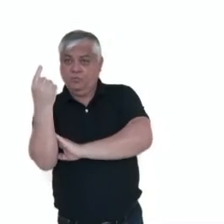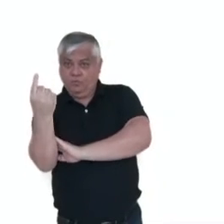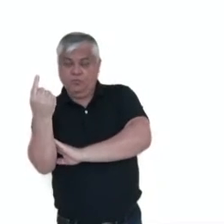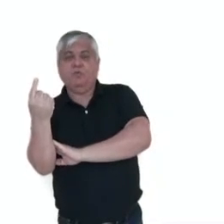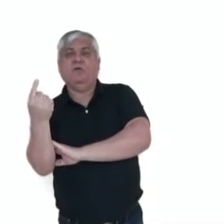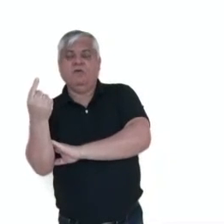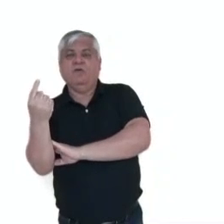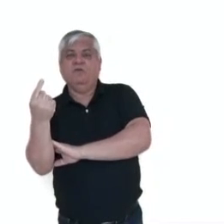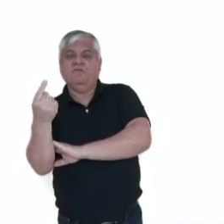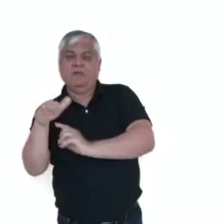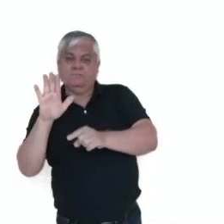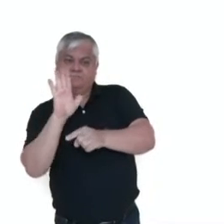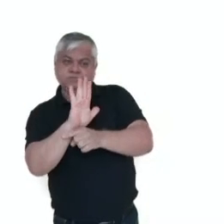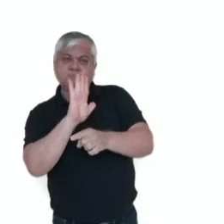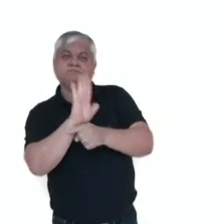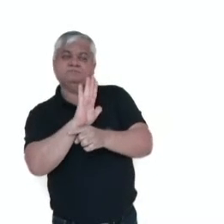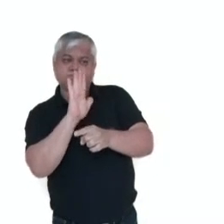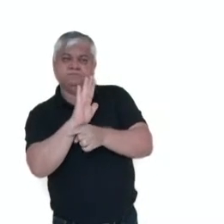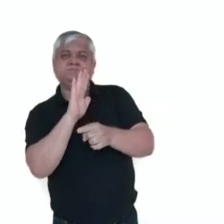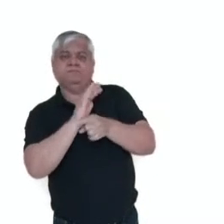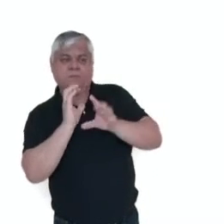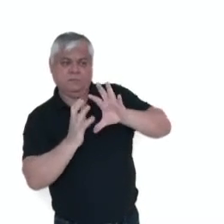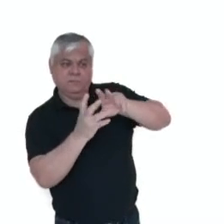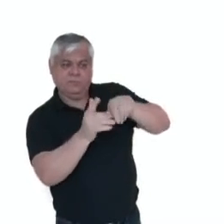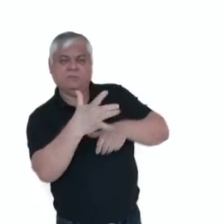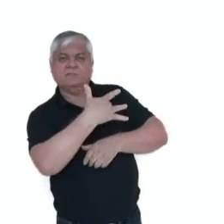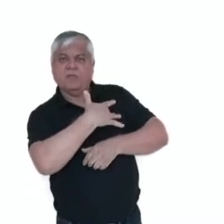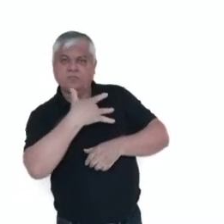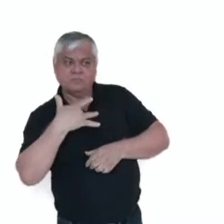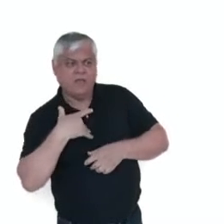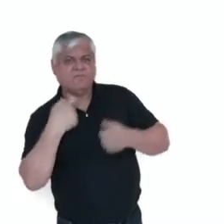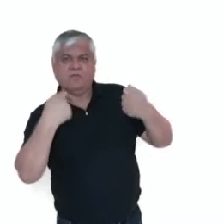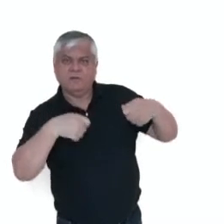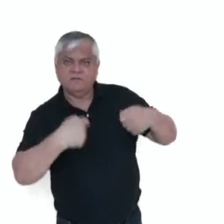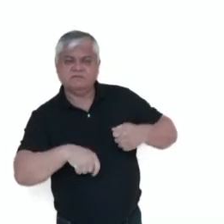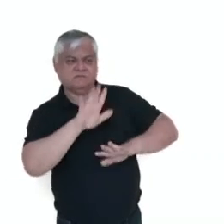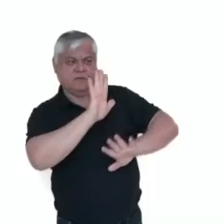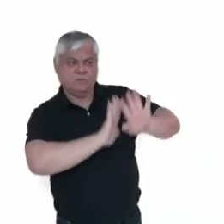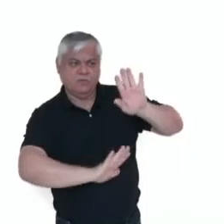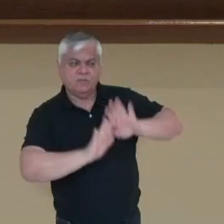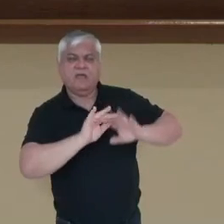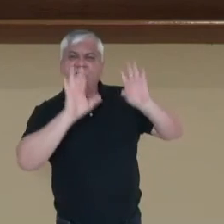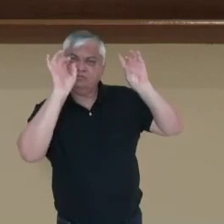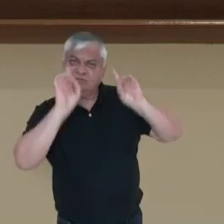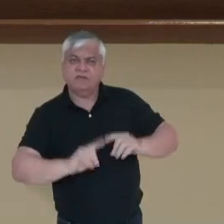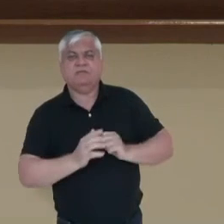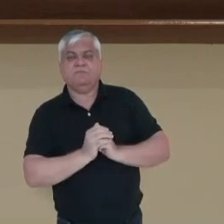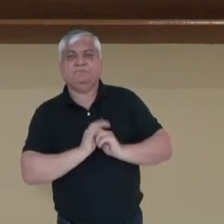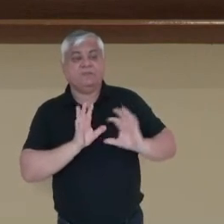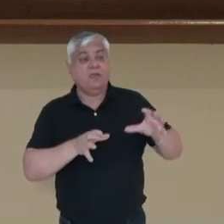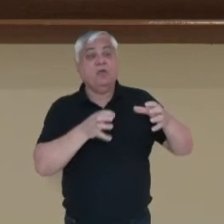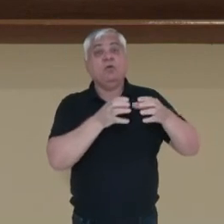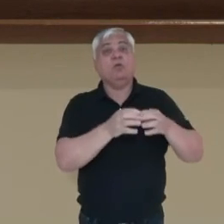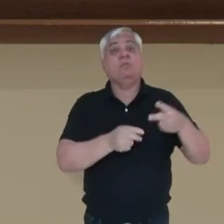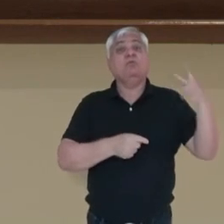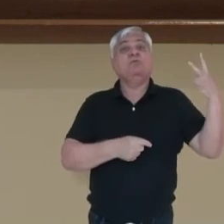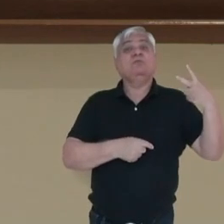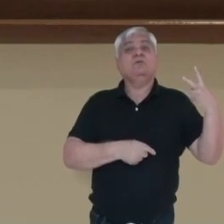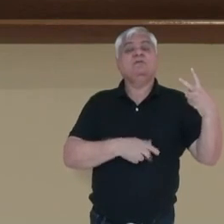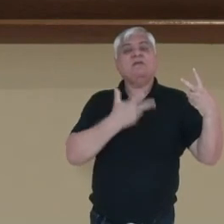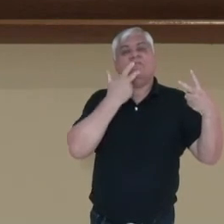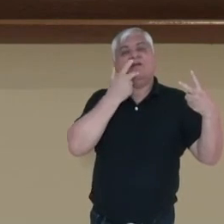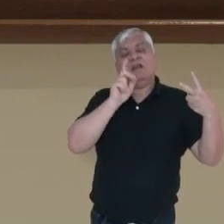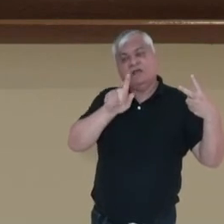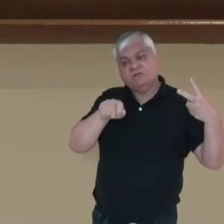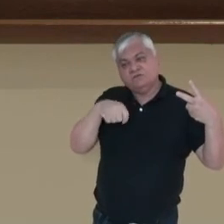argumentará a favor do direito a um meio ambiente saudável como direito fundamental e o grupo 2